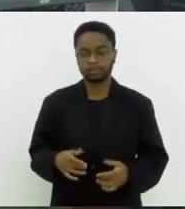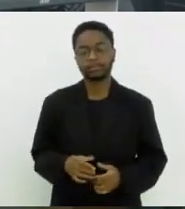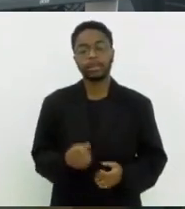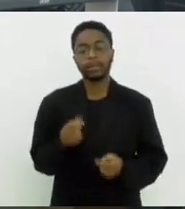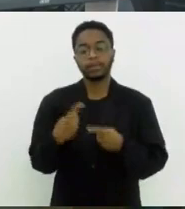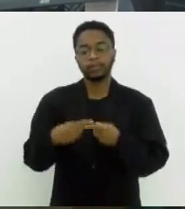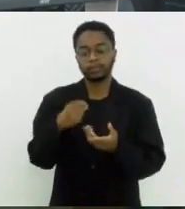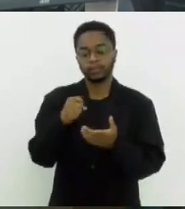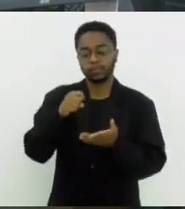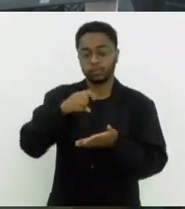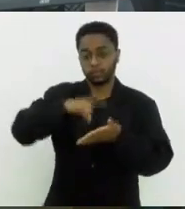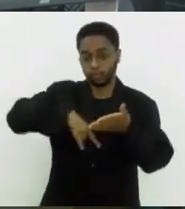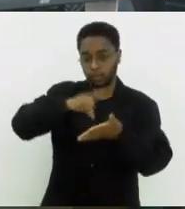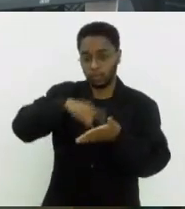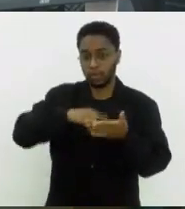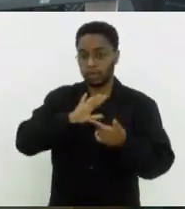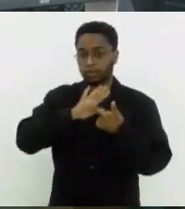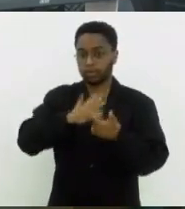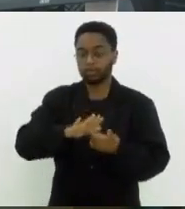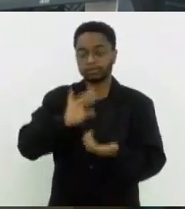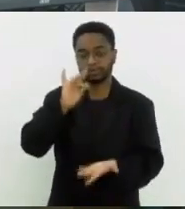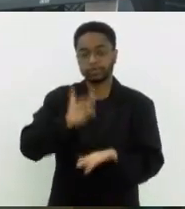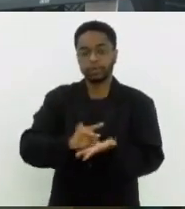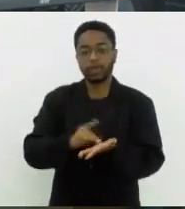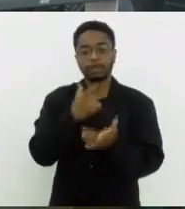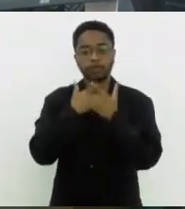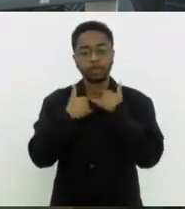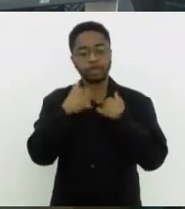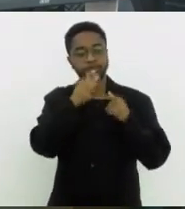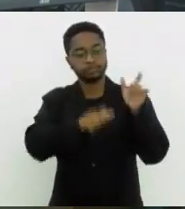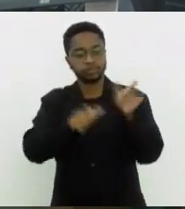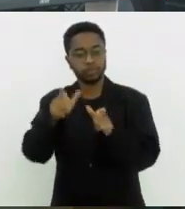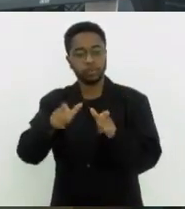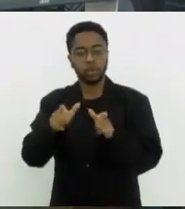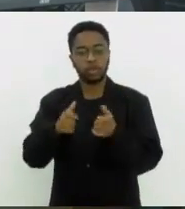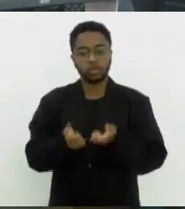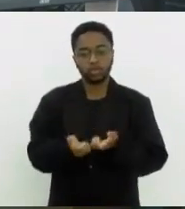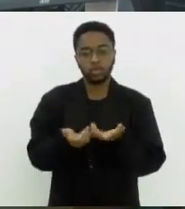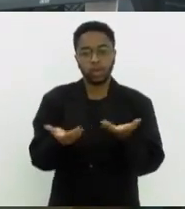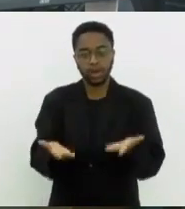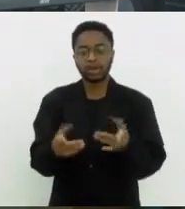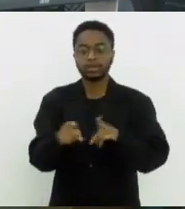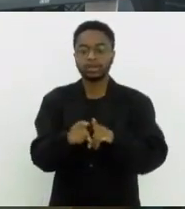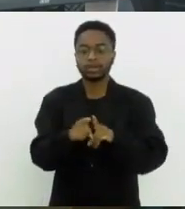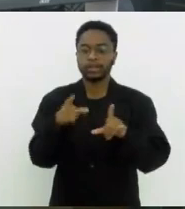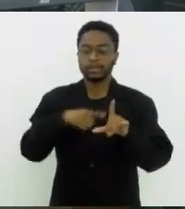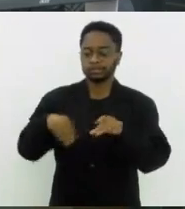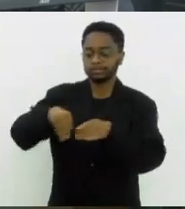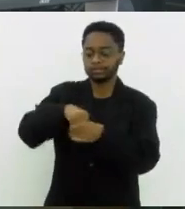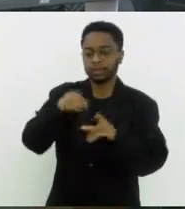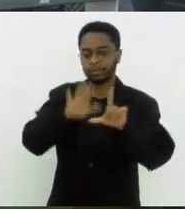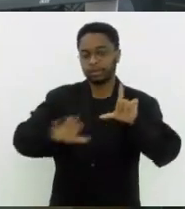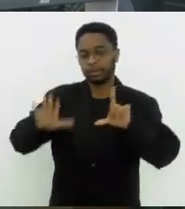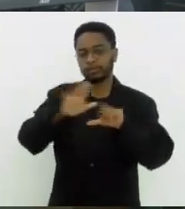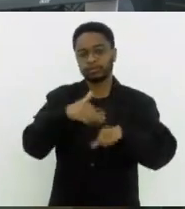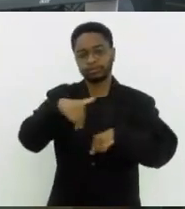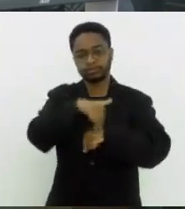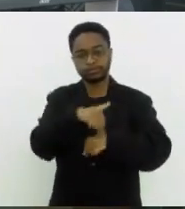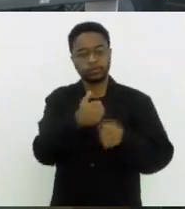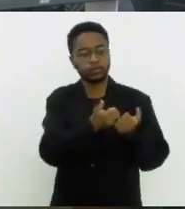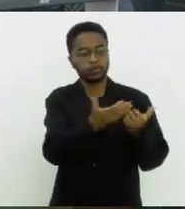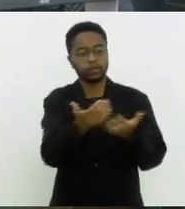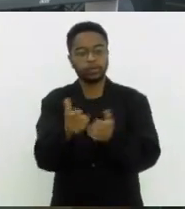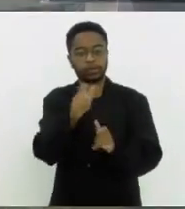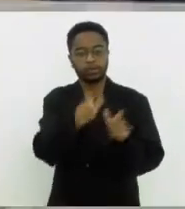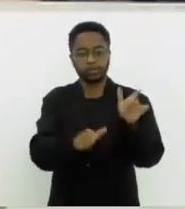certificar oficialmente a vontade da pessoa de ser um doador e vai ficar disponível numa plataforma nacional para os profissionais de